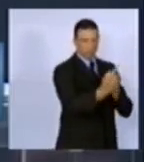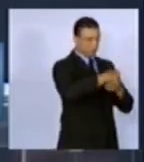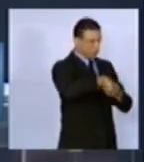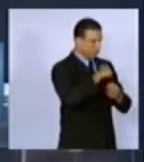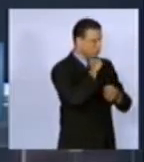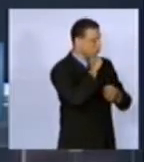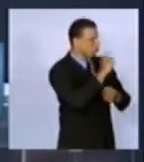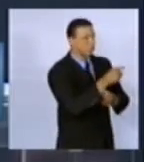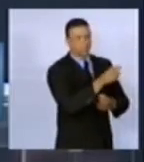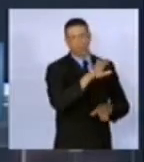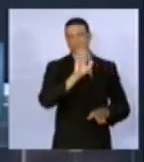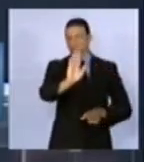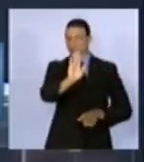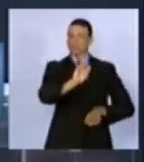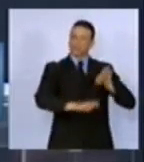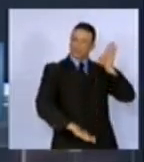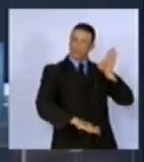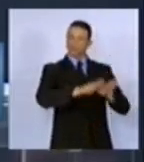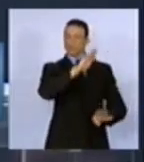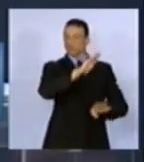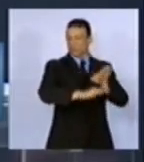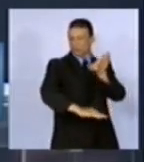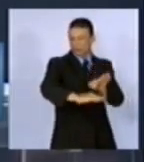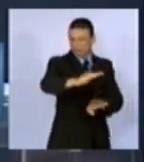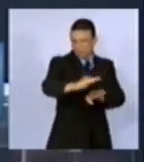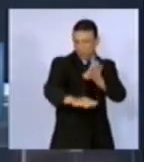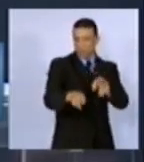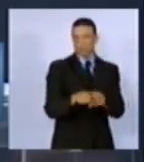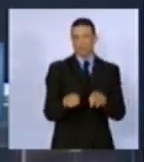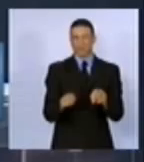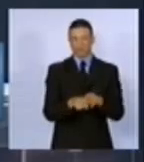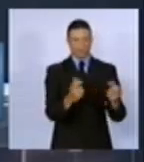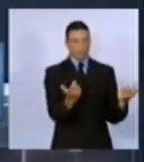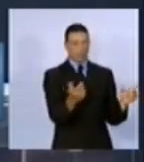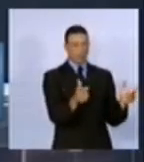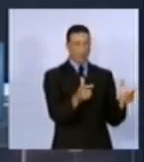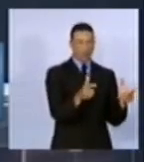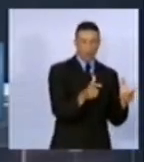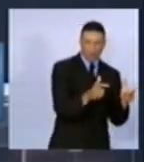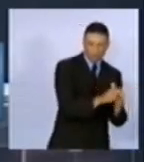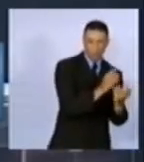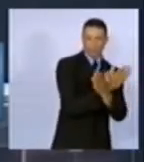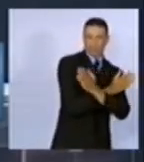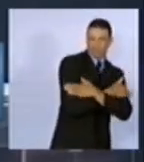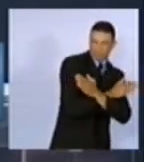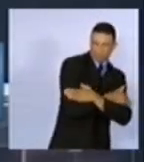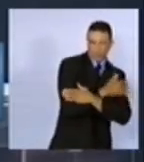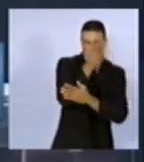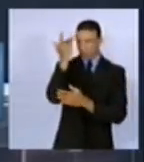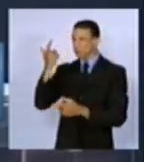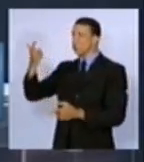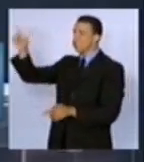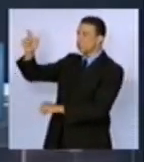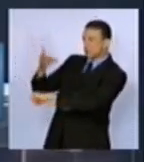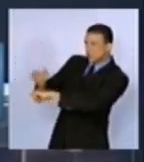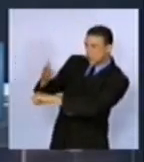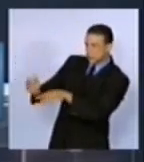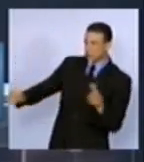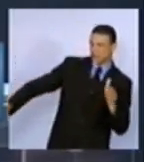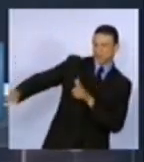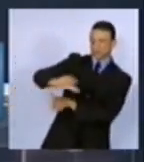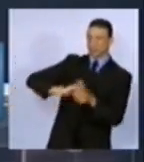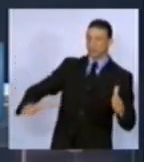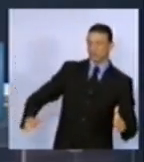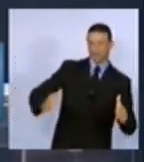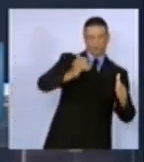paulatina pois implica numa redução de posto de trabalho e mudança do perfil dos seus empregados já que trabalho mecanizado